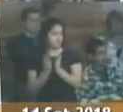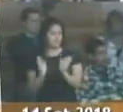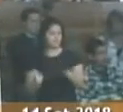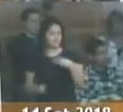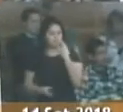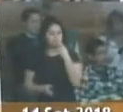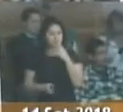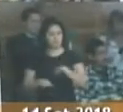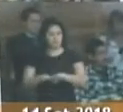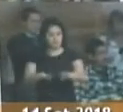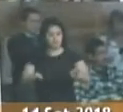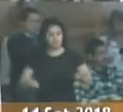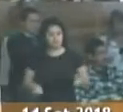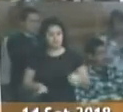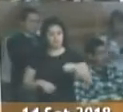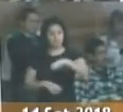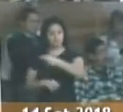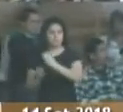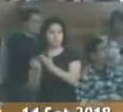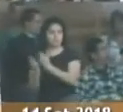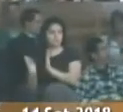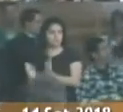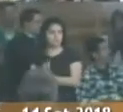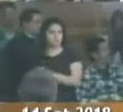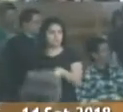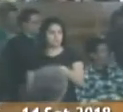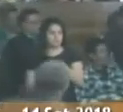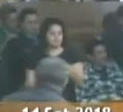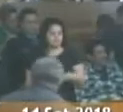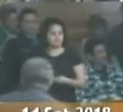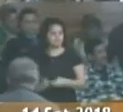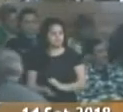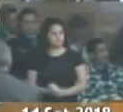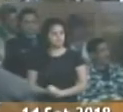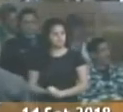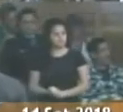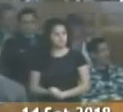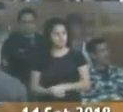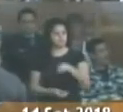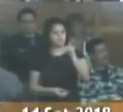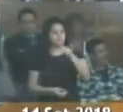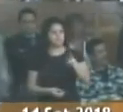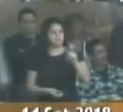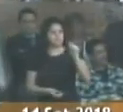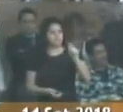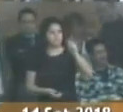mesa e abrir a palavra para todos. Senhor Zaganelli.